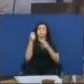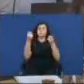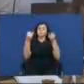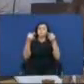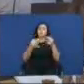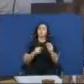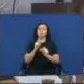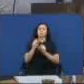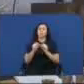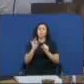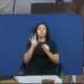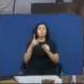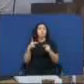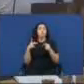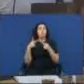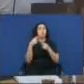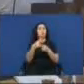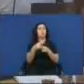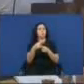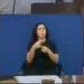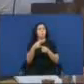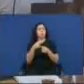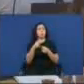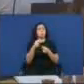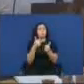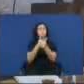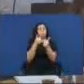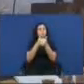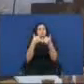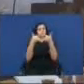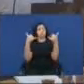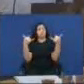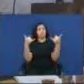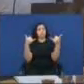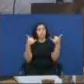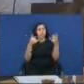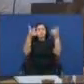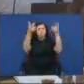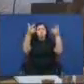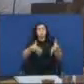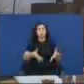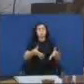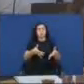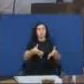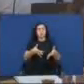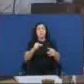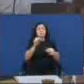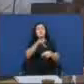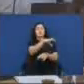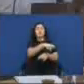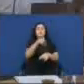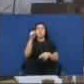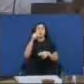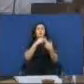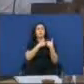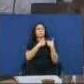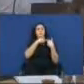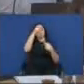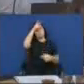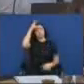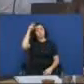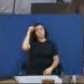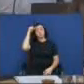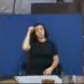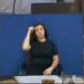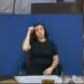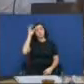apenas corta, poda. E a responsável para a coleta desse material é a prefeitura. E esse material fica muitas